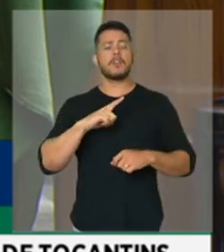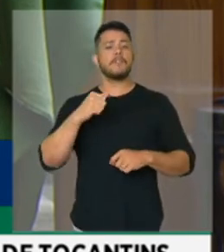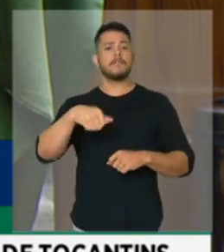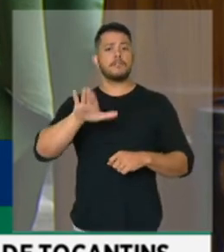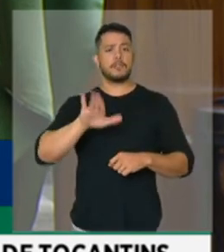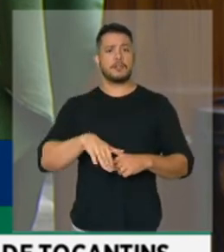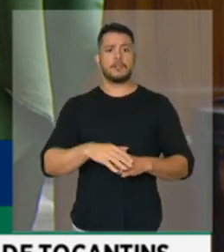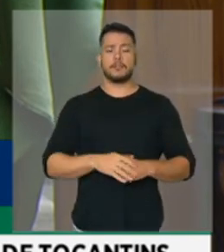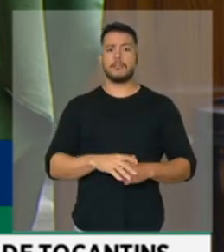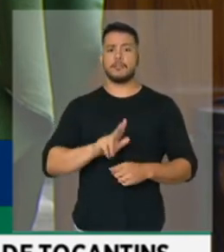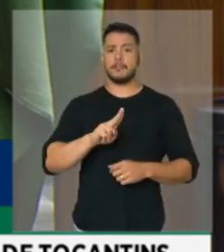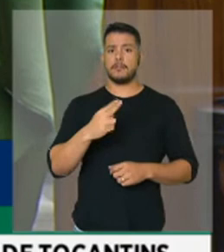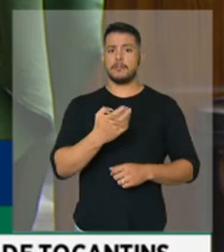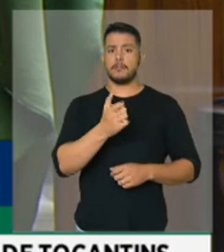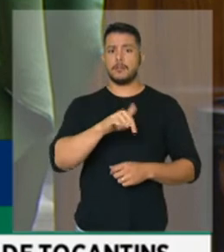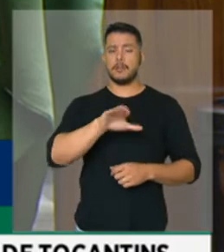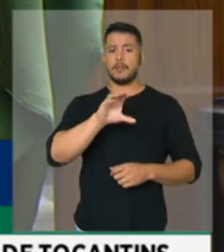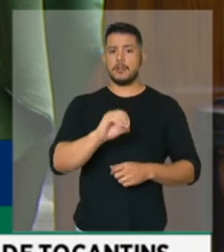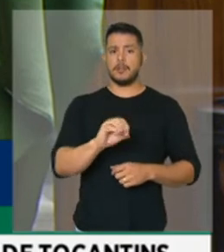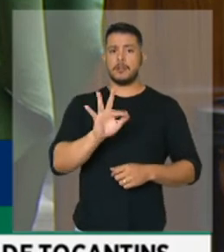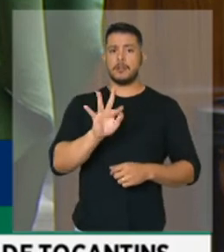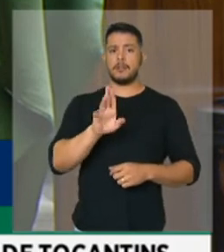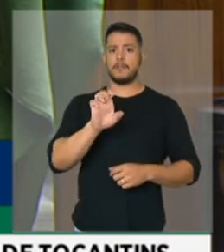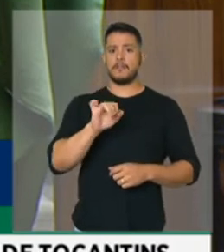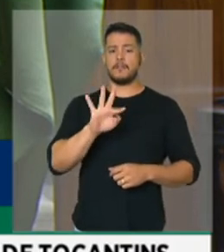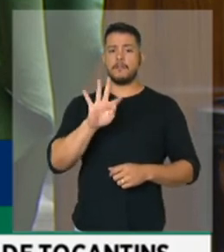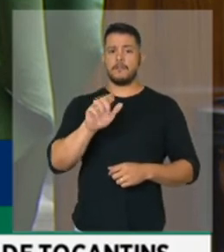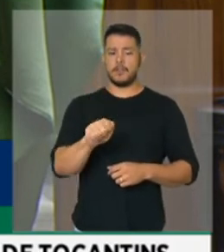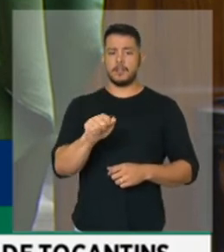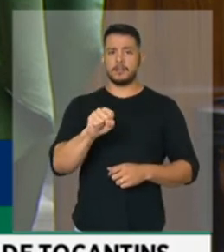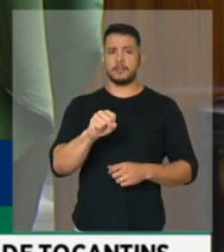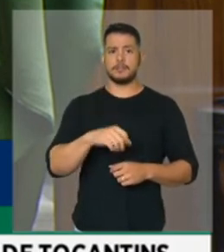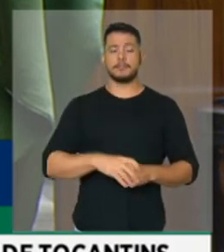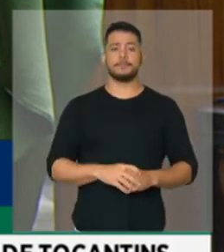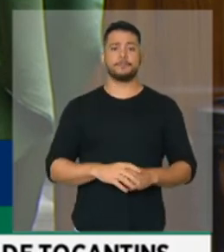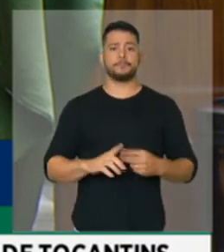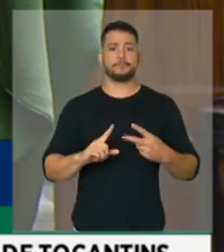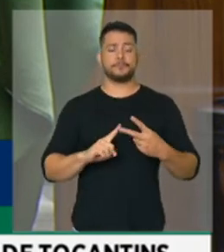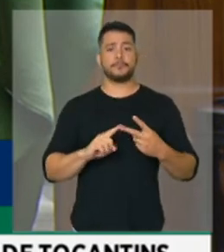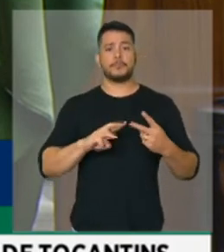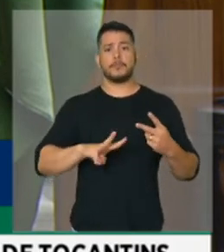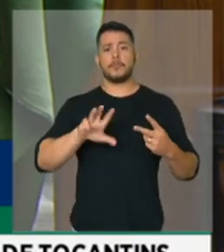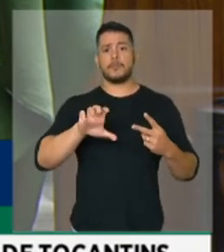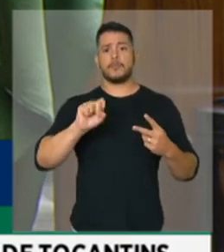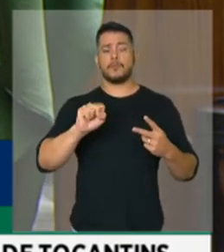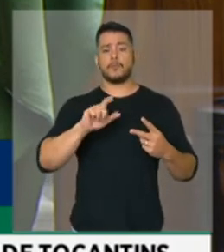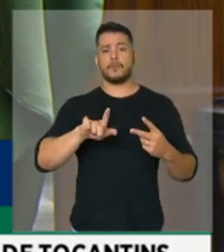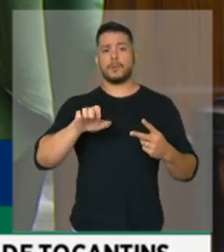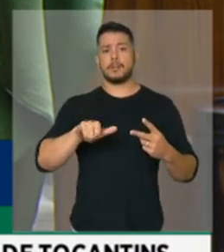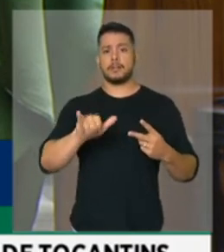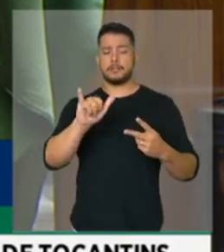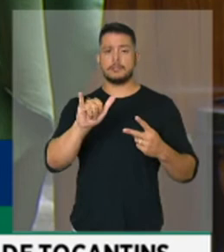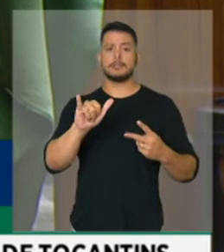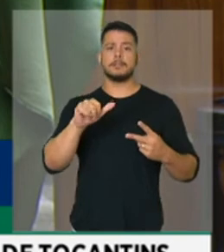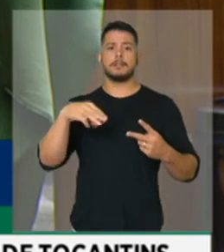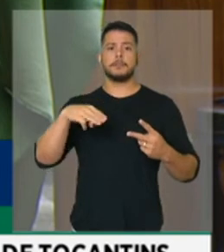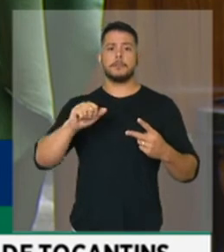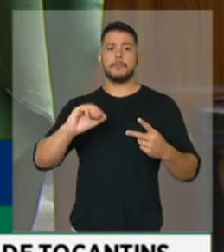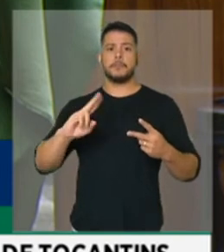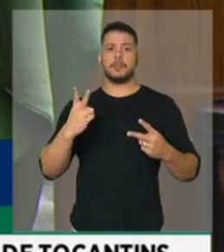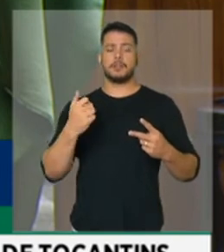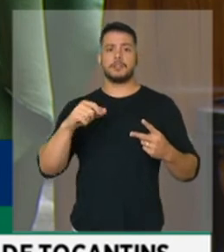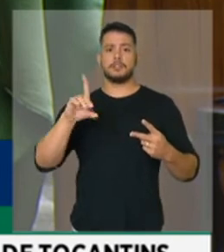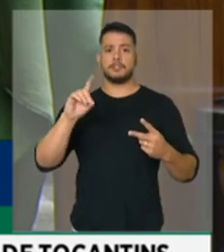Hélio Freitas de Souza, auditor fiscal e pioneiro do Tocantins; Wesley Machado Mendonça, auditor fiscal e pioneiro